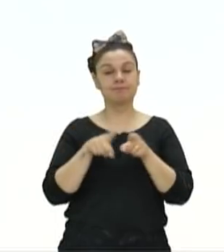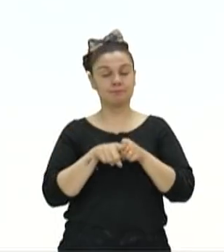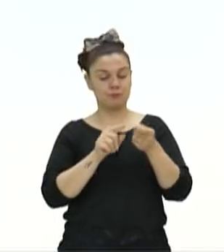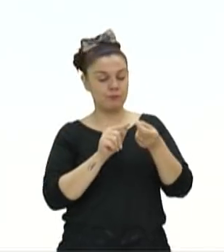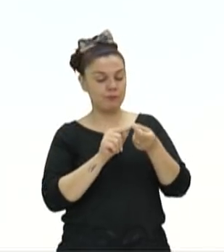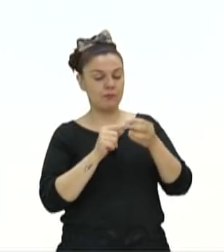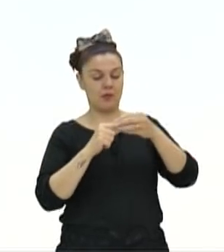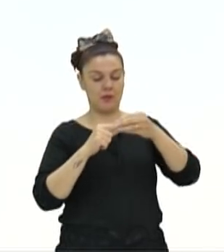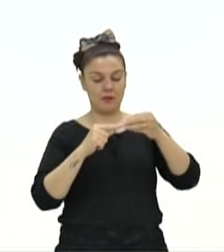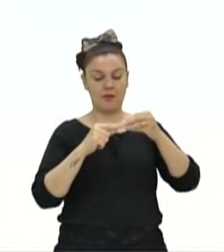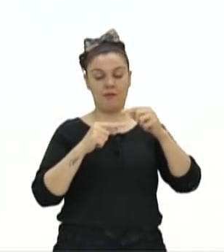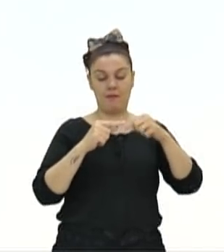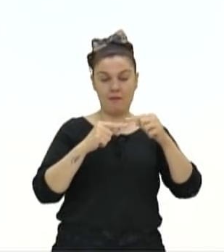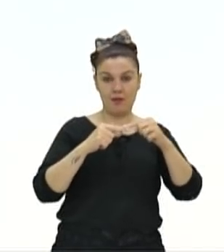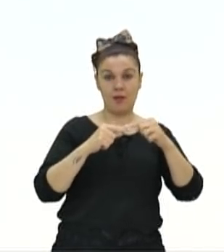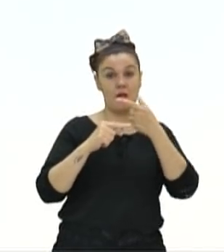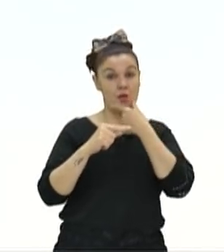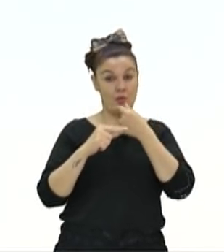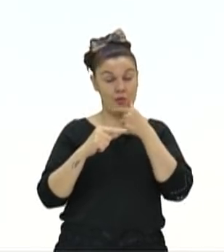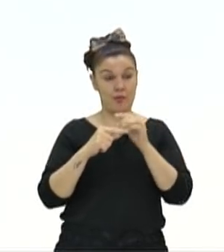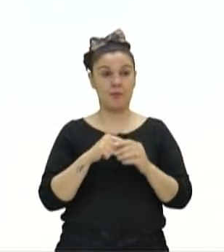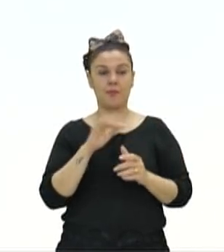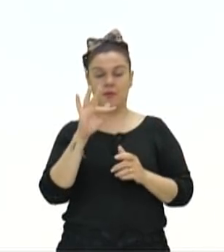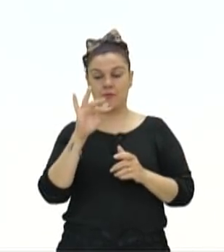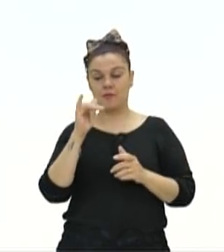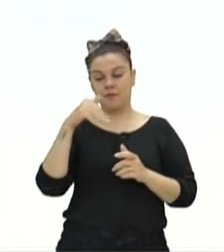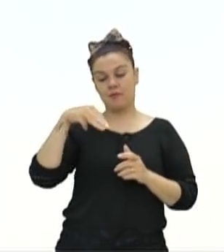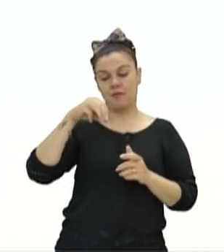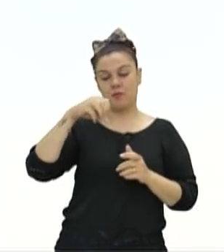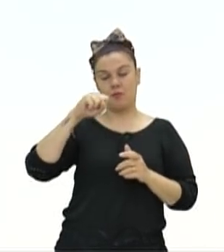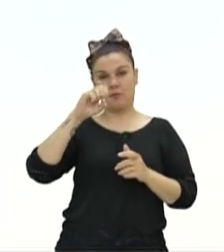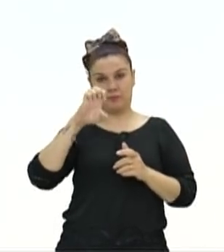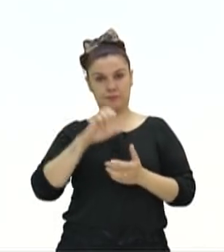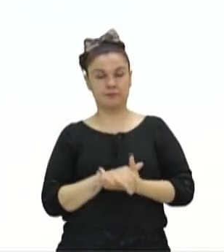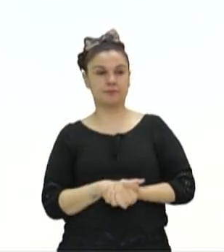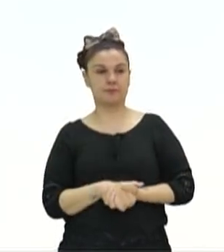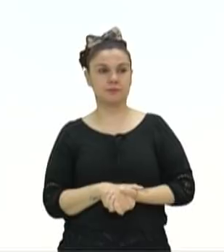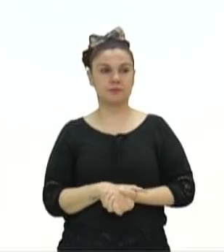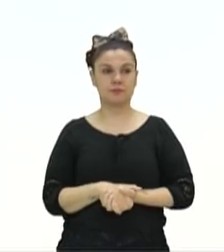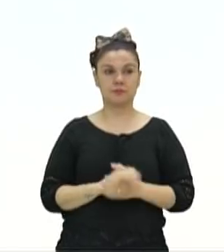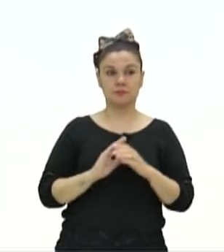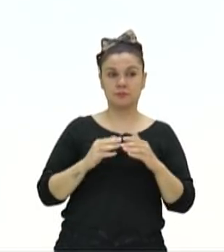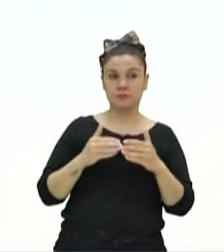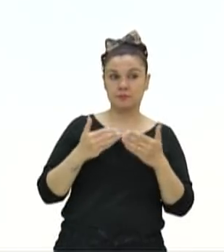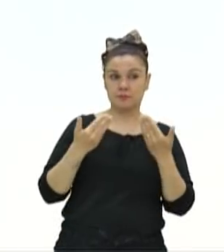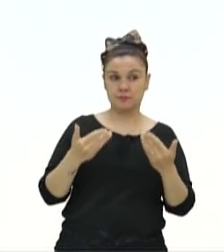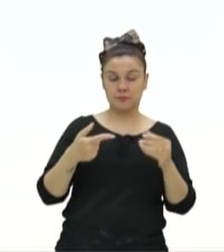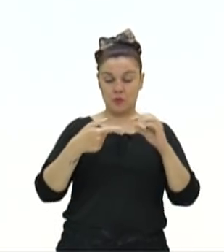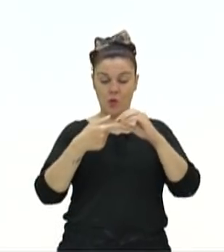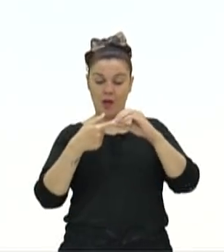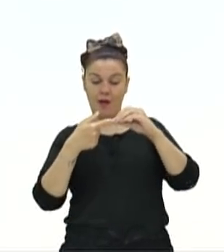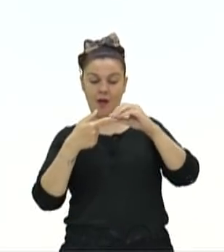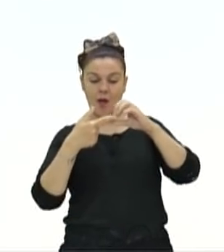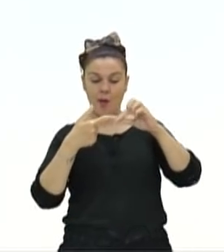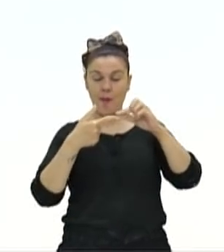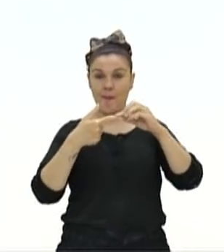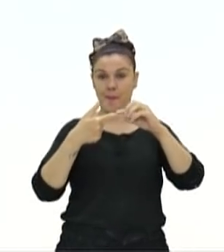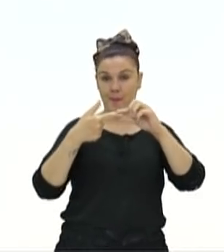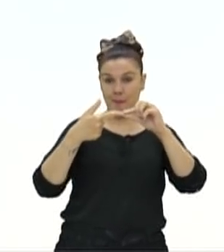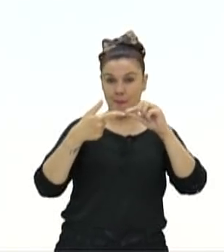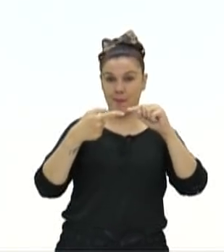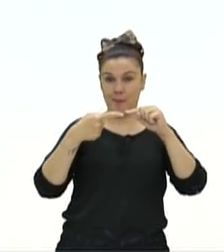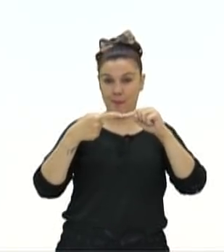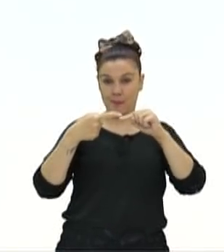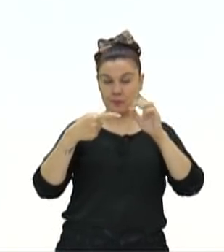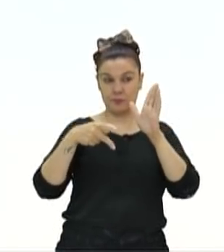problema, né, que também acontece com alguns meninos é chamado de fimose, no qual a pele que reveste, né, ali